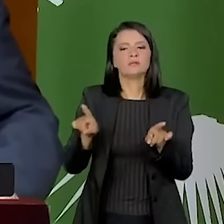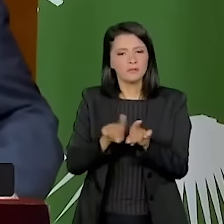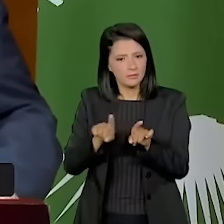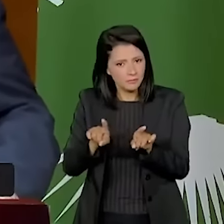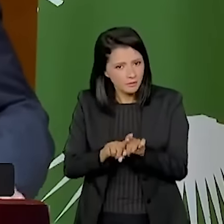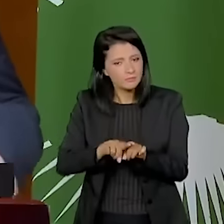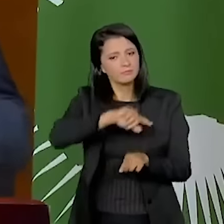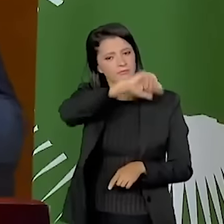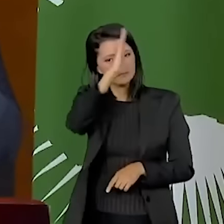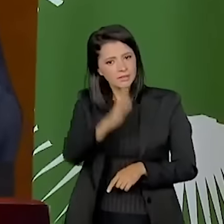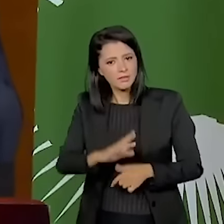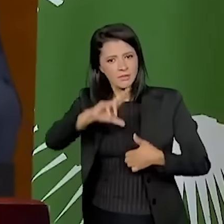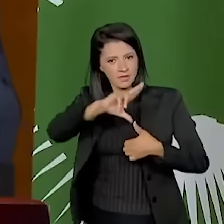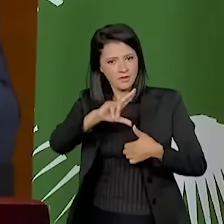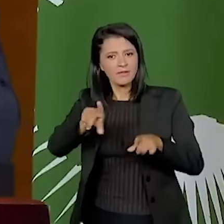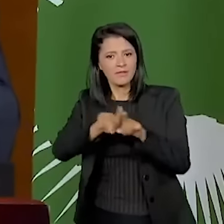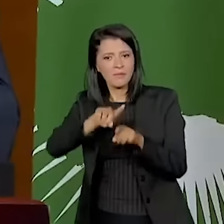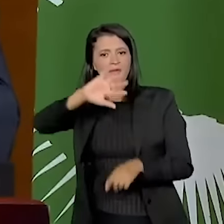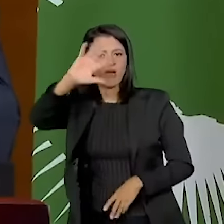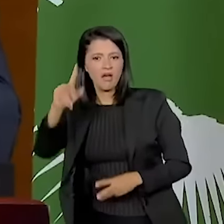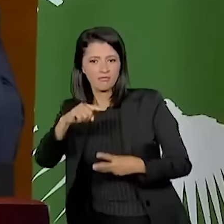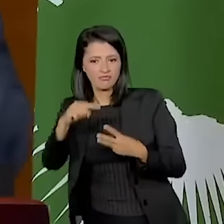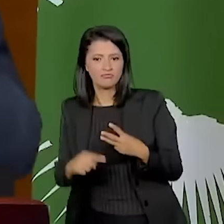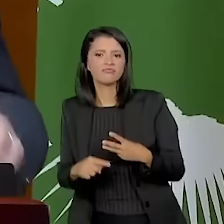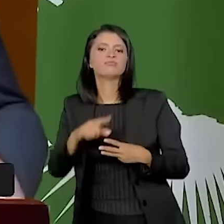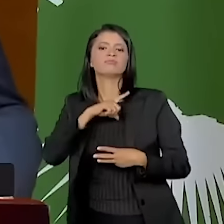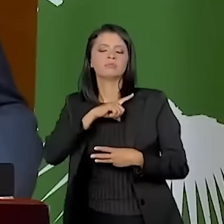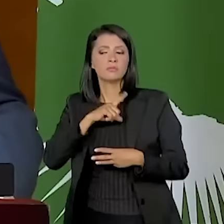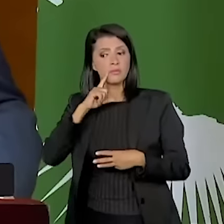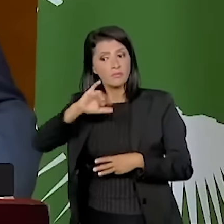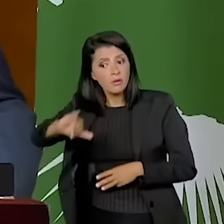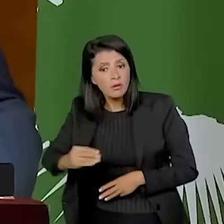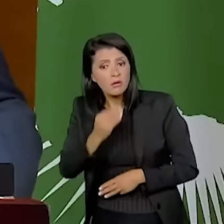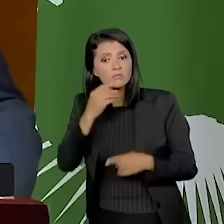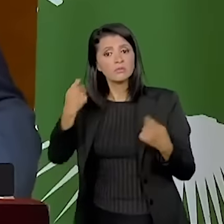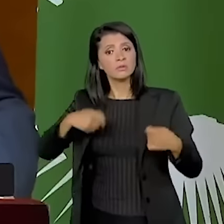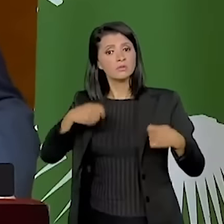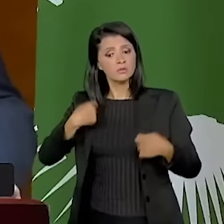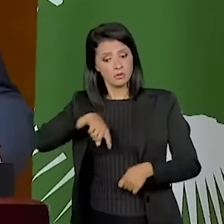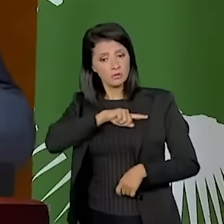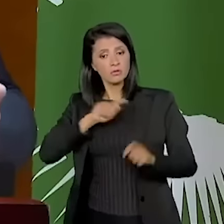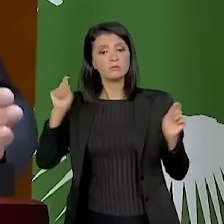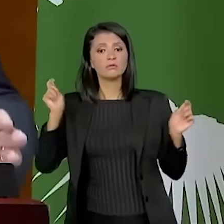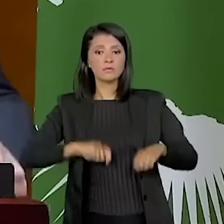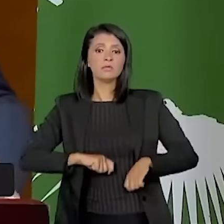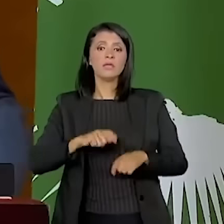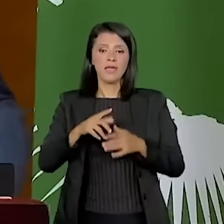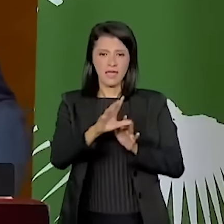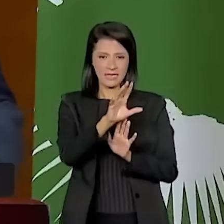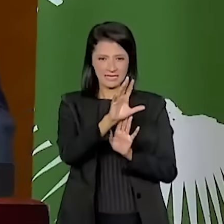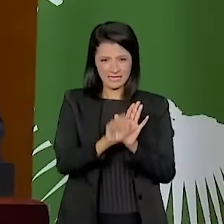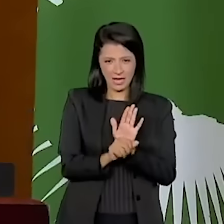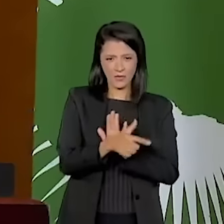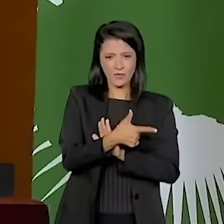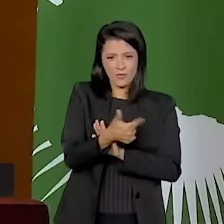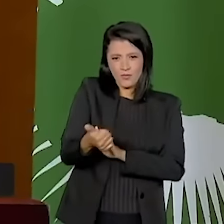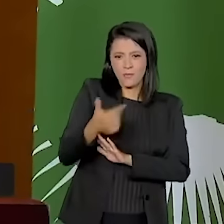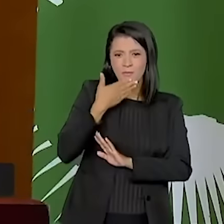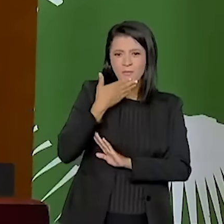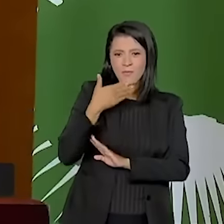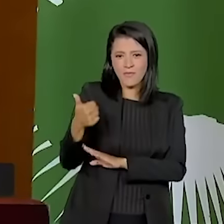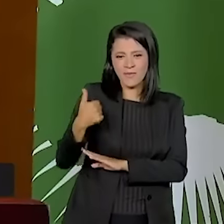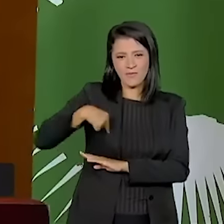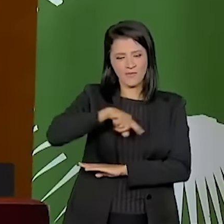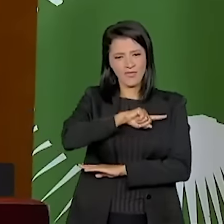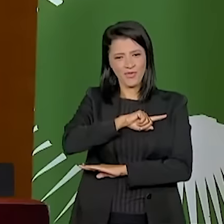África. Então nós temos que tirar proveito disso para que a gente possa fazer com que o século XXI seja melhor